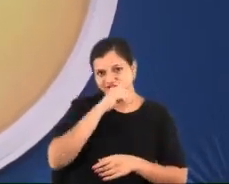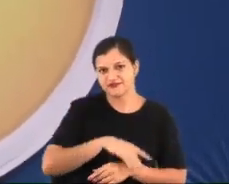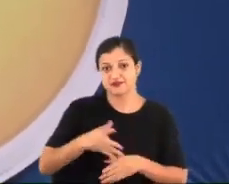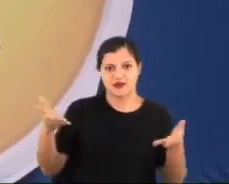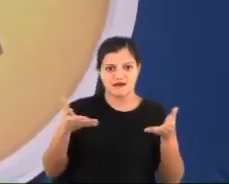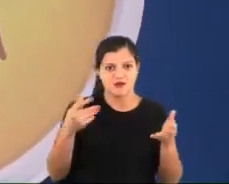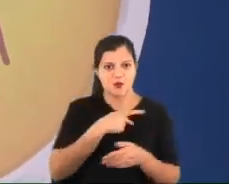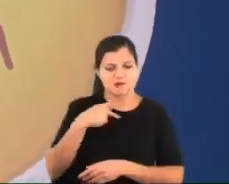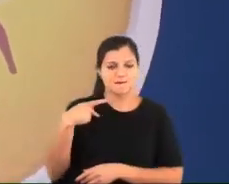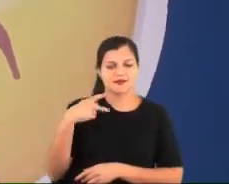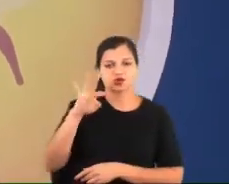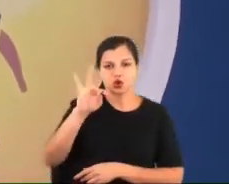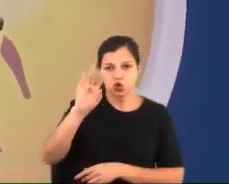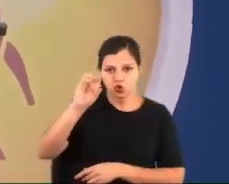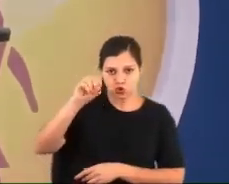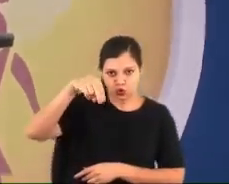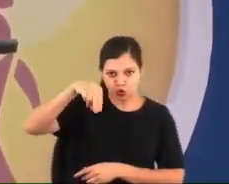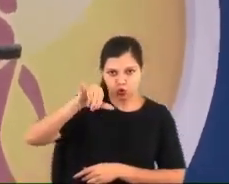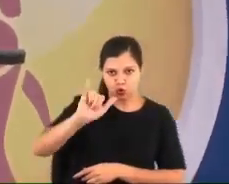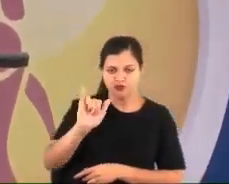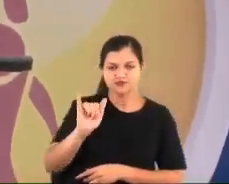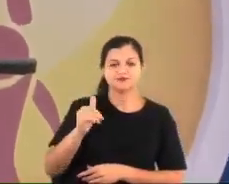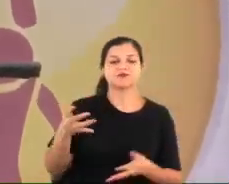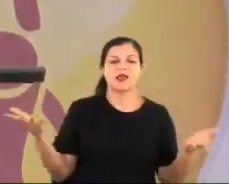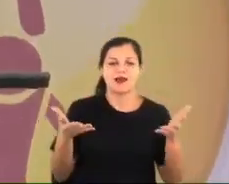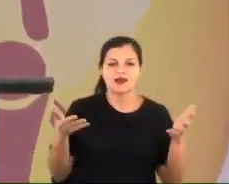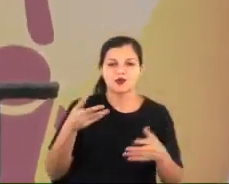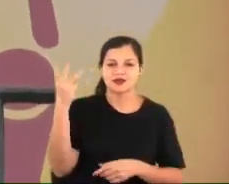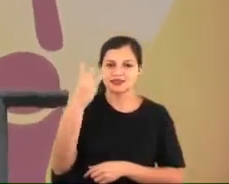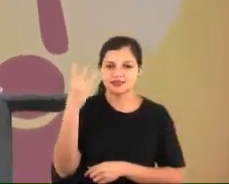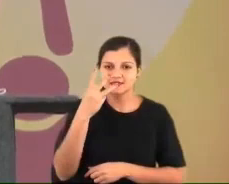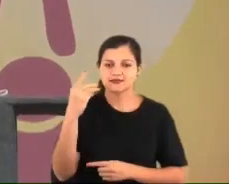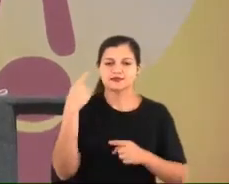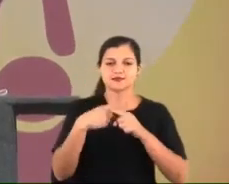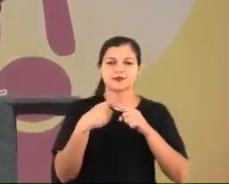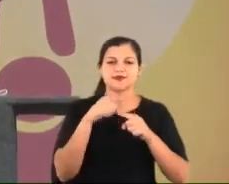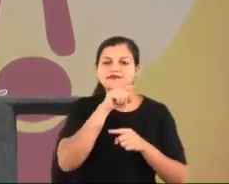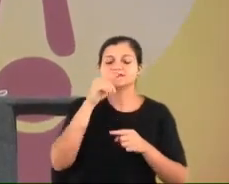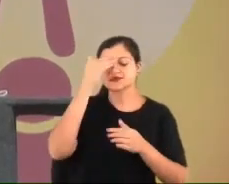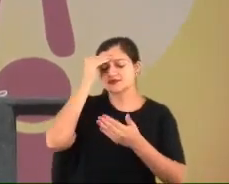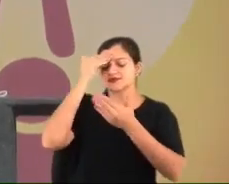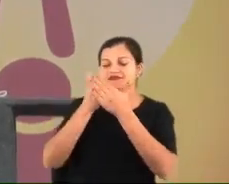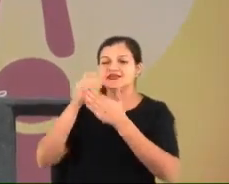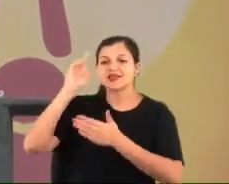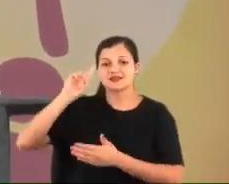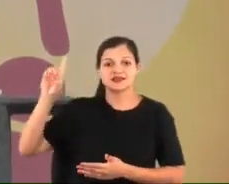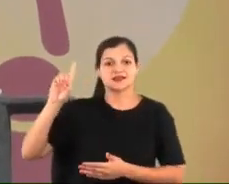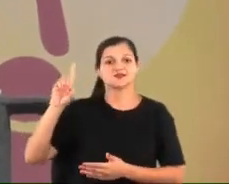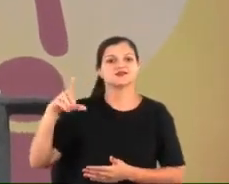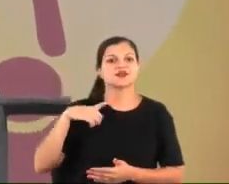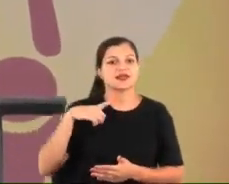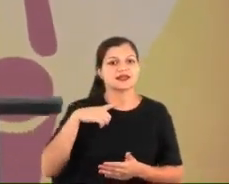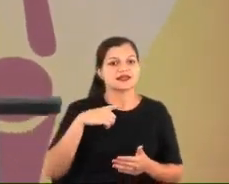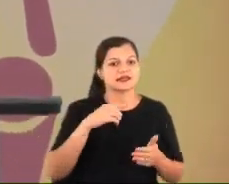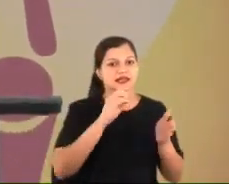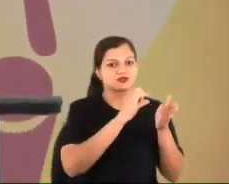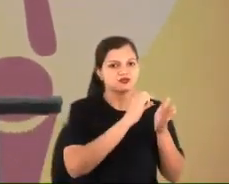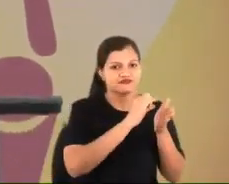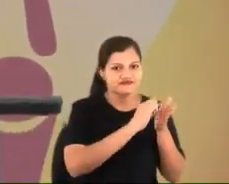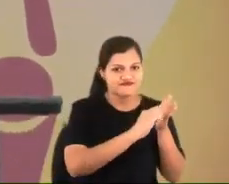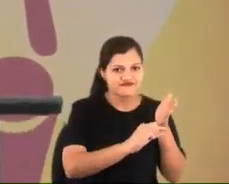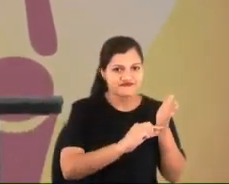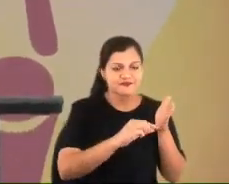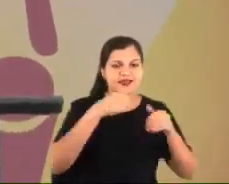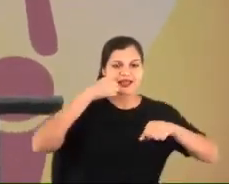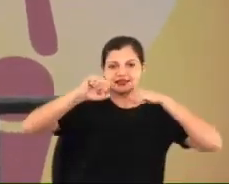E a nossa terceira razão para confiar em Deus está lá no versículo 3